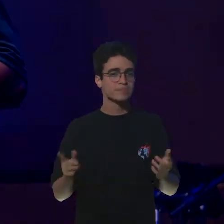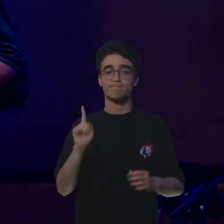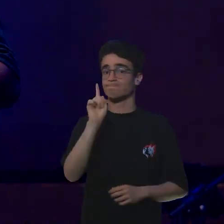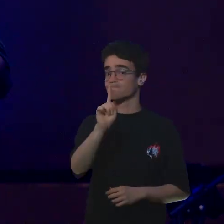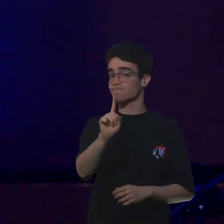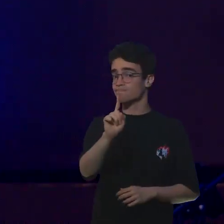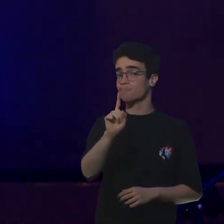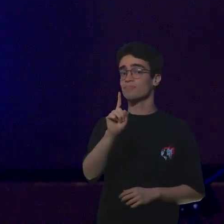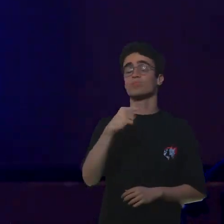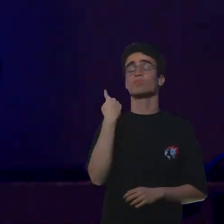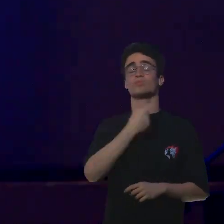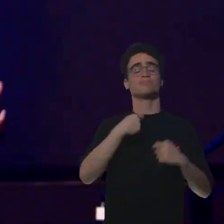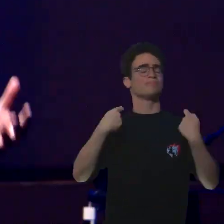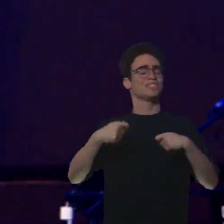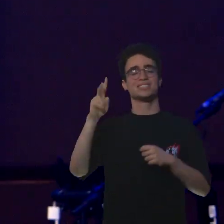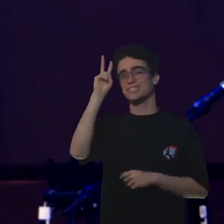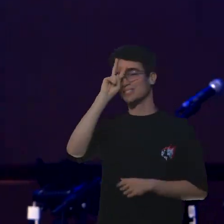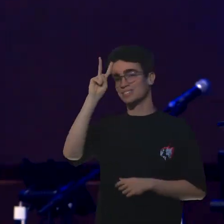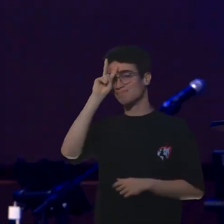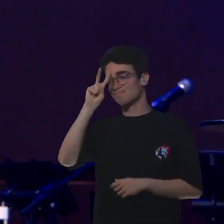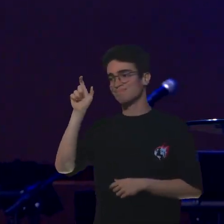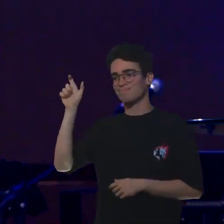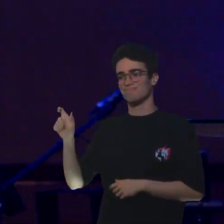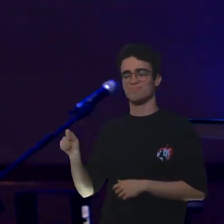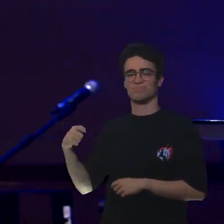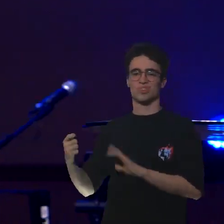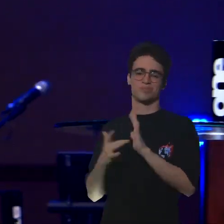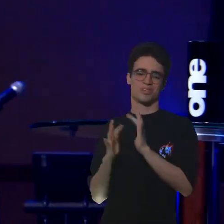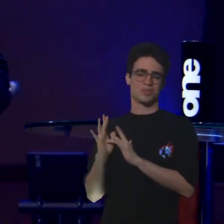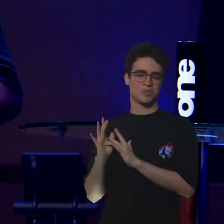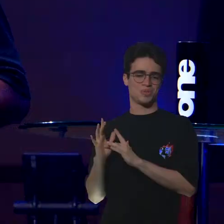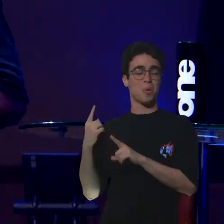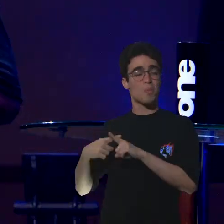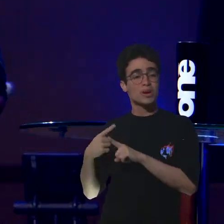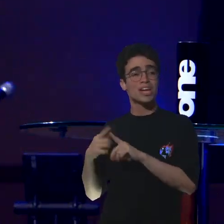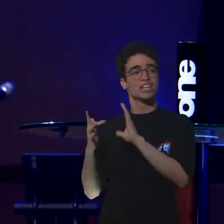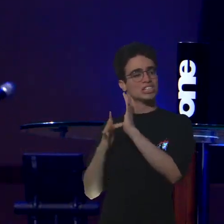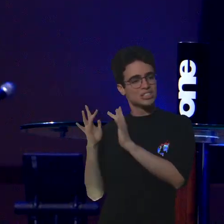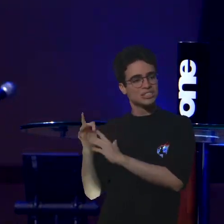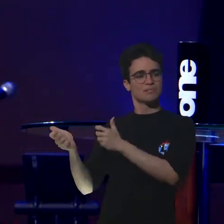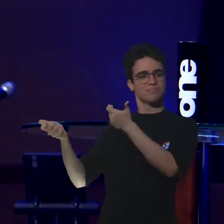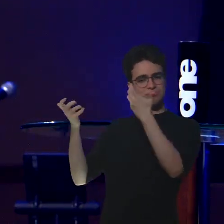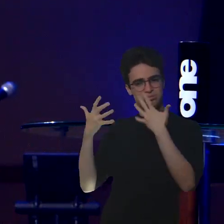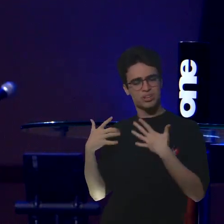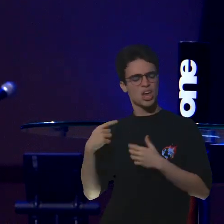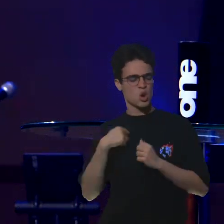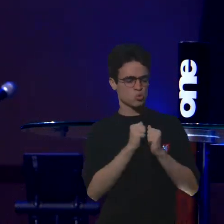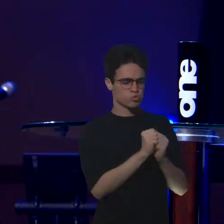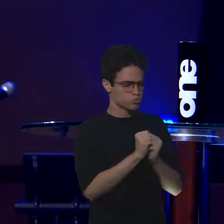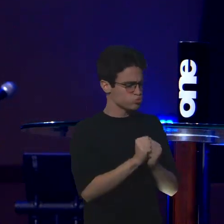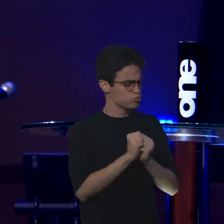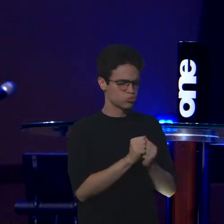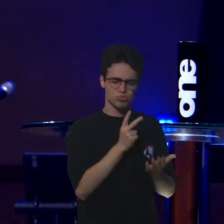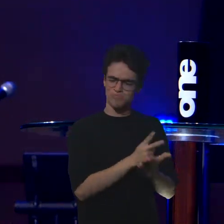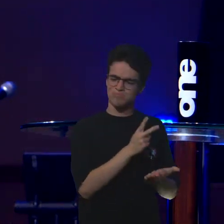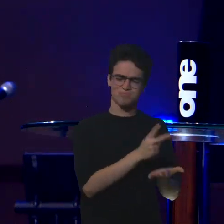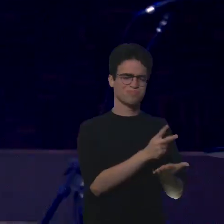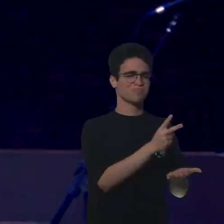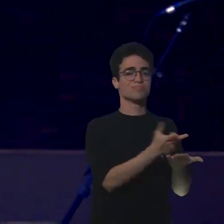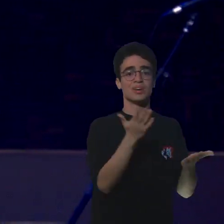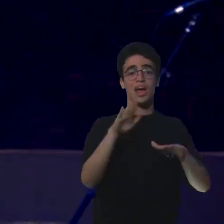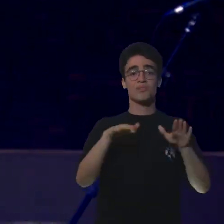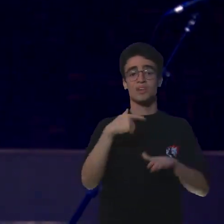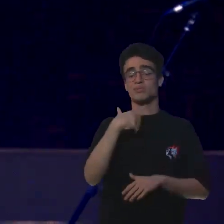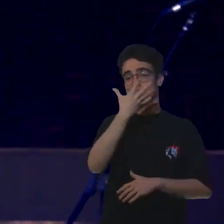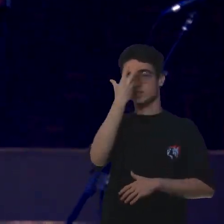gente esquece de quem está ao nosso lado, falando, eu estou contigo todos os dias. Nós